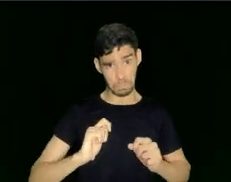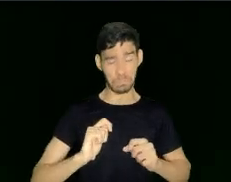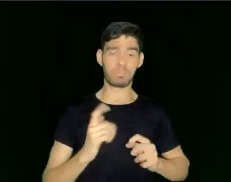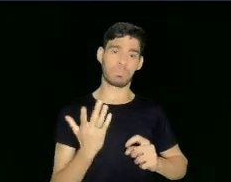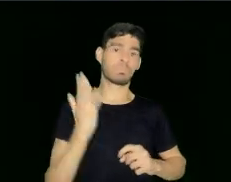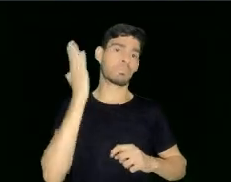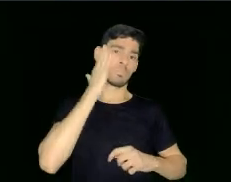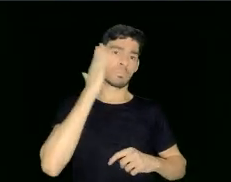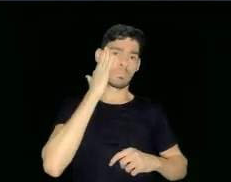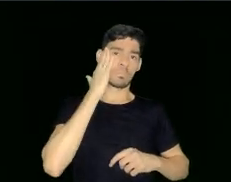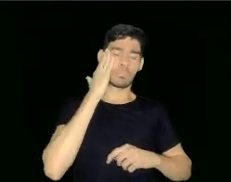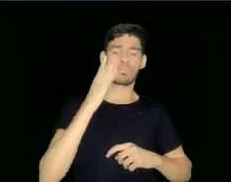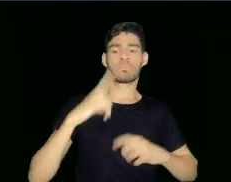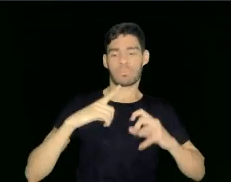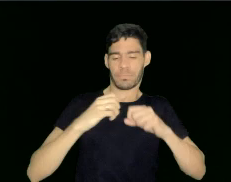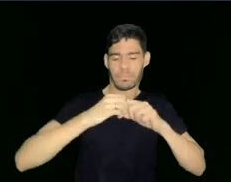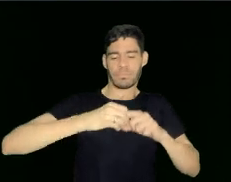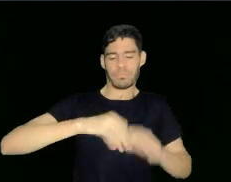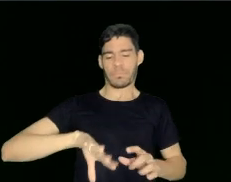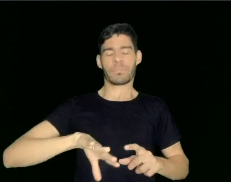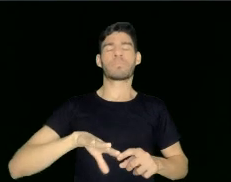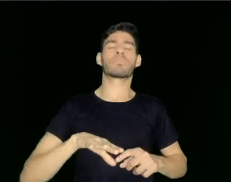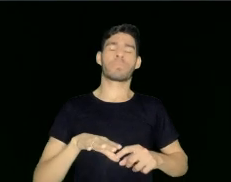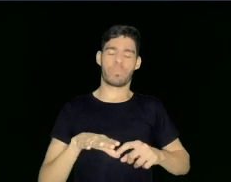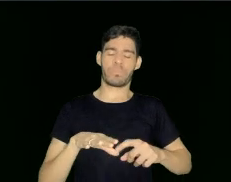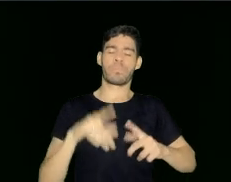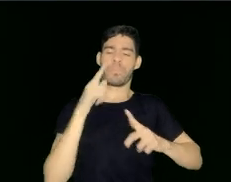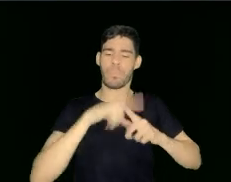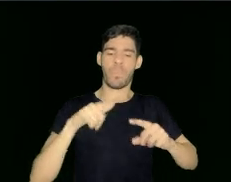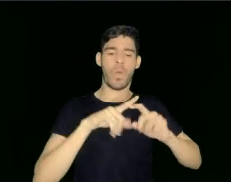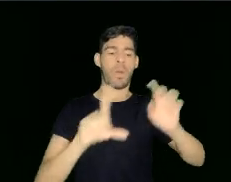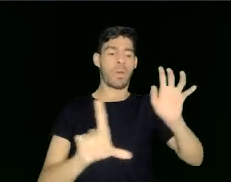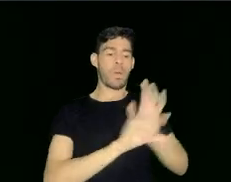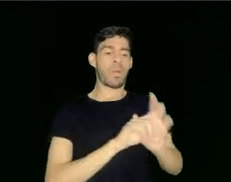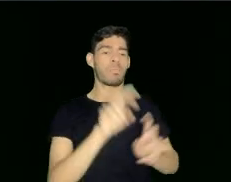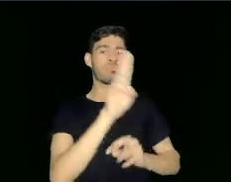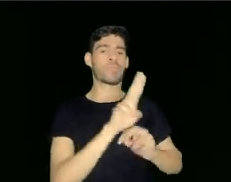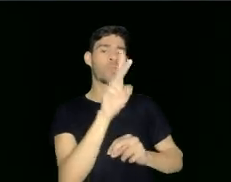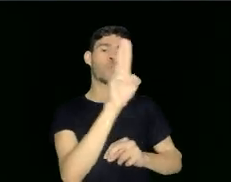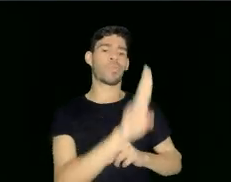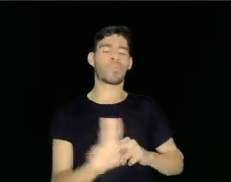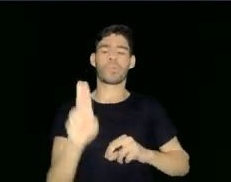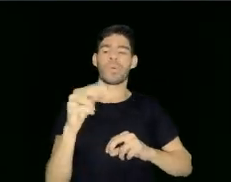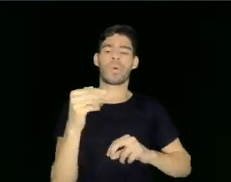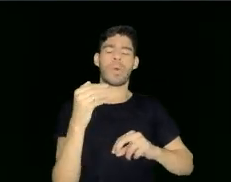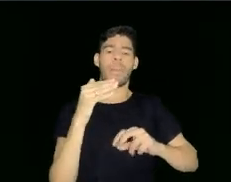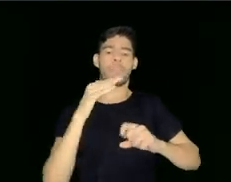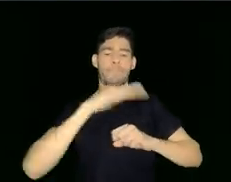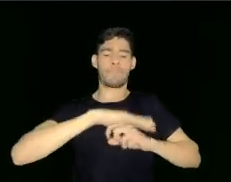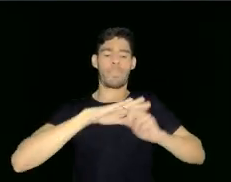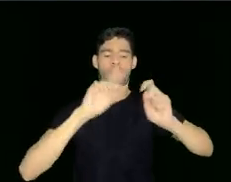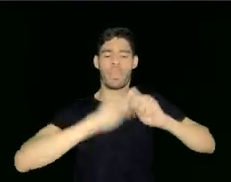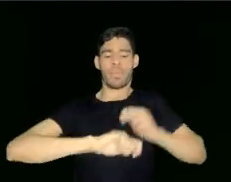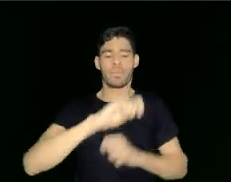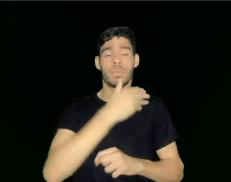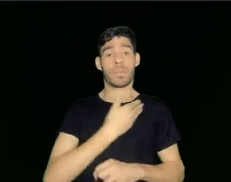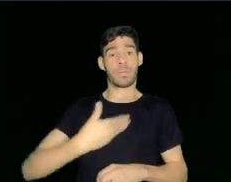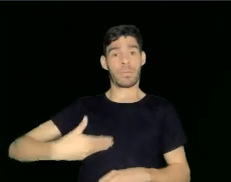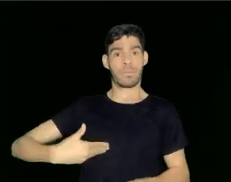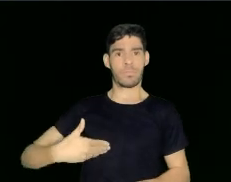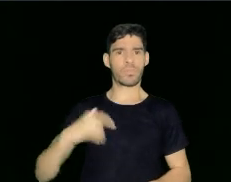legislação infraconstitucional? É sabido que há um déficit crônico na aplicação da legislação por